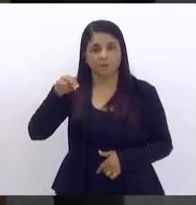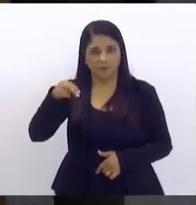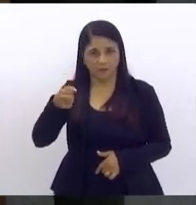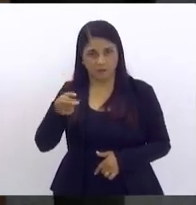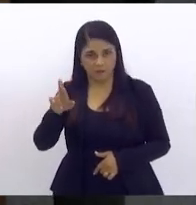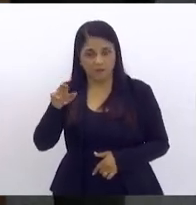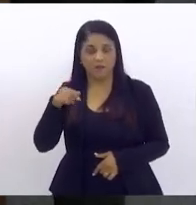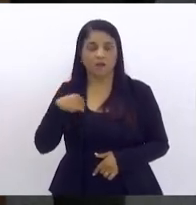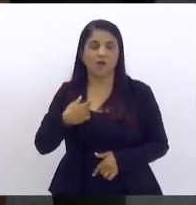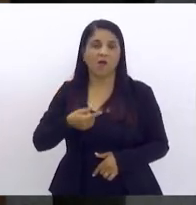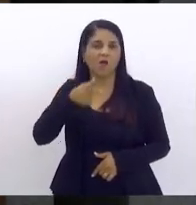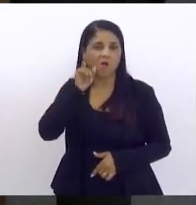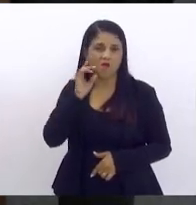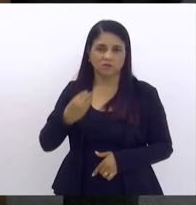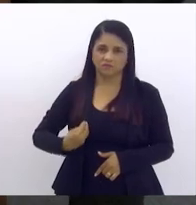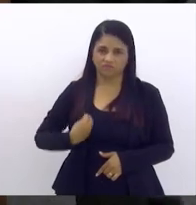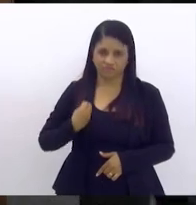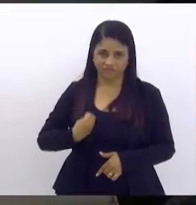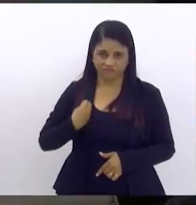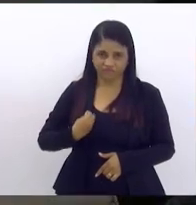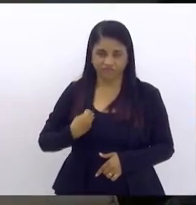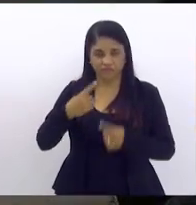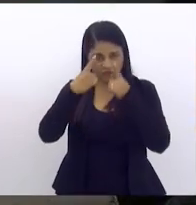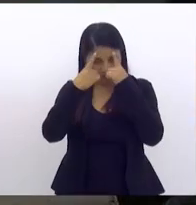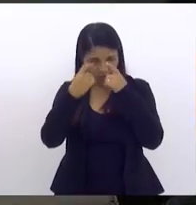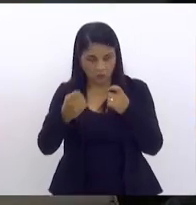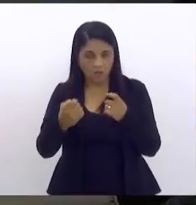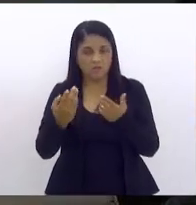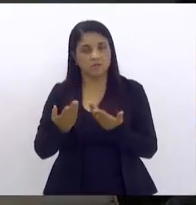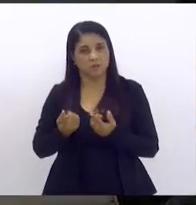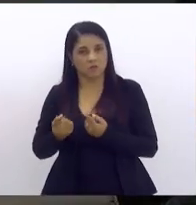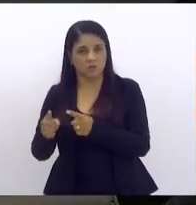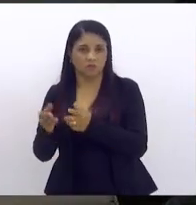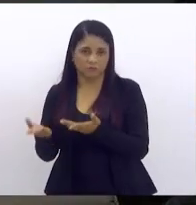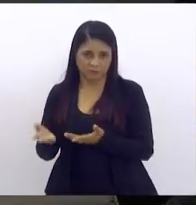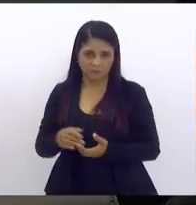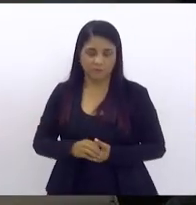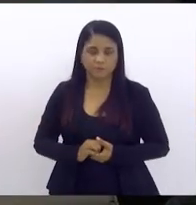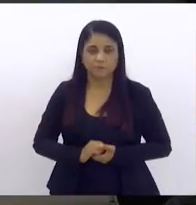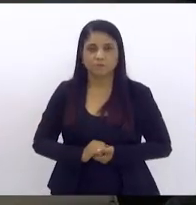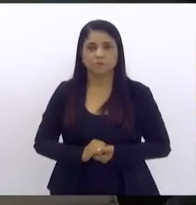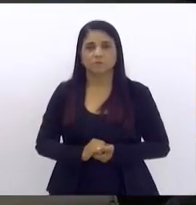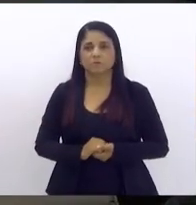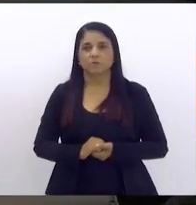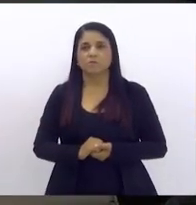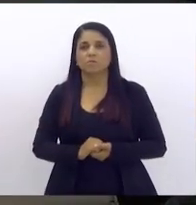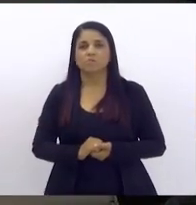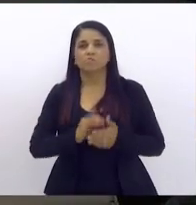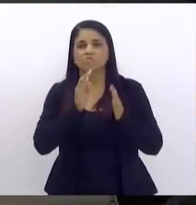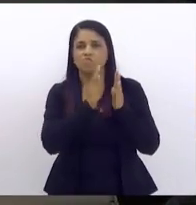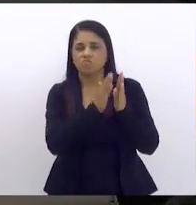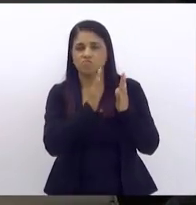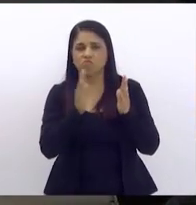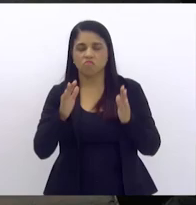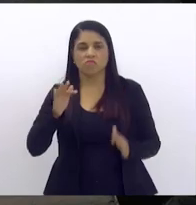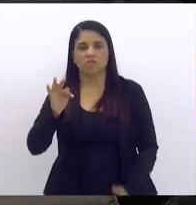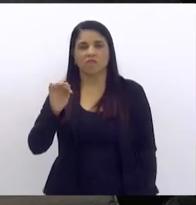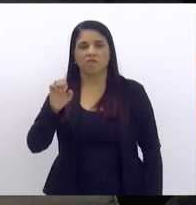ontem, de violência, de transfobia. Pela ordem, presidente. Oi, pela ordem aí, Felipe